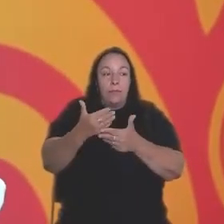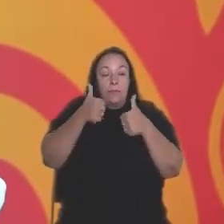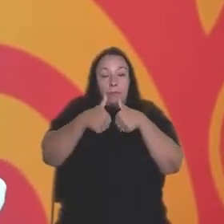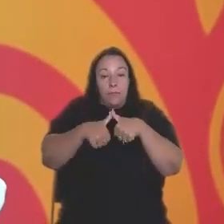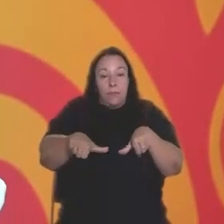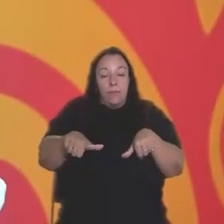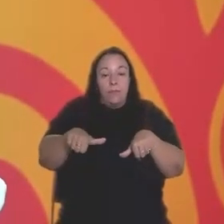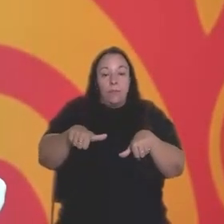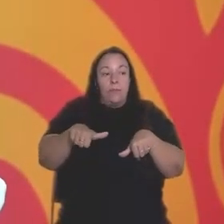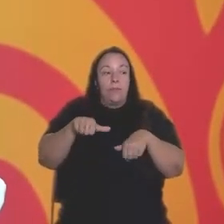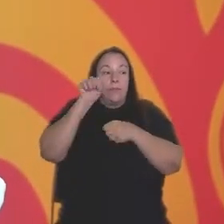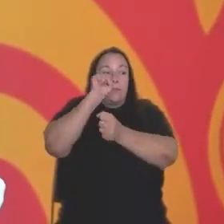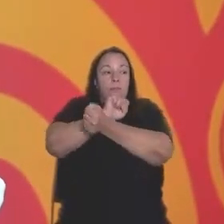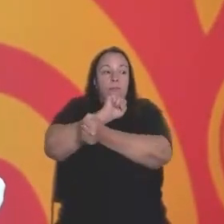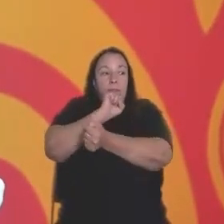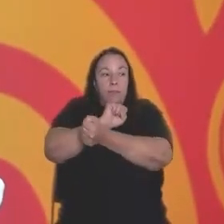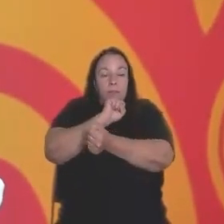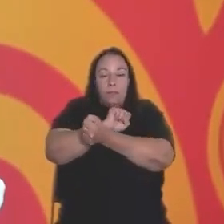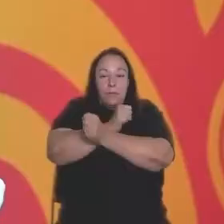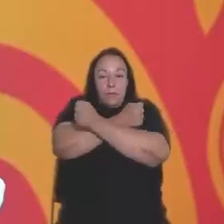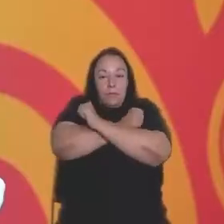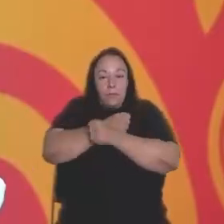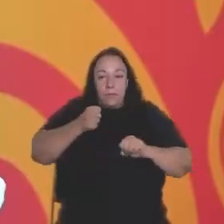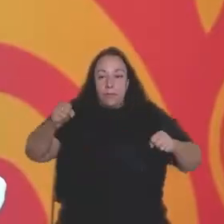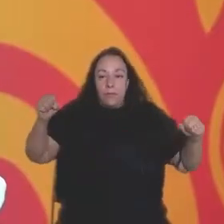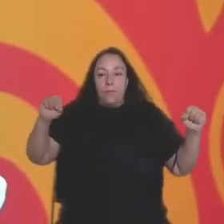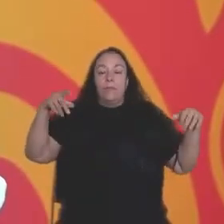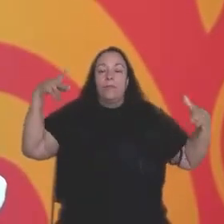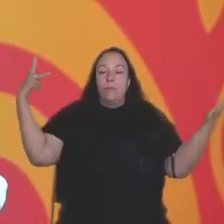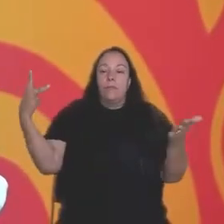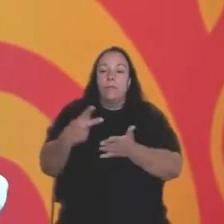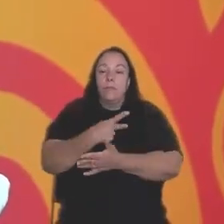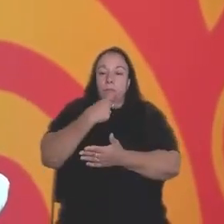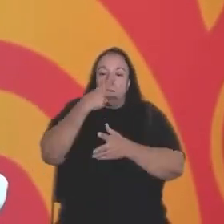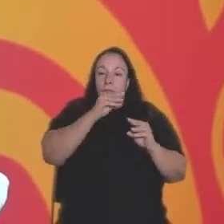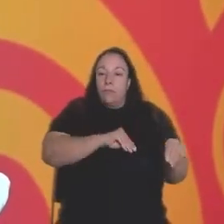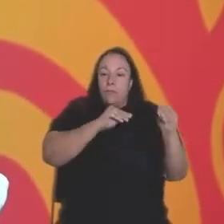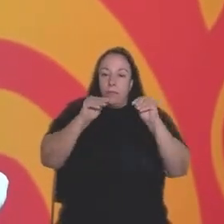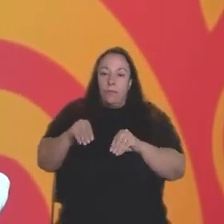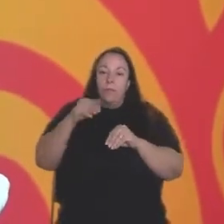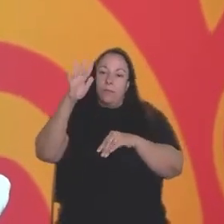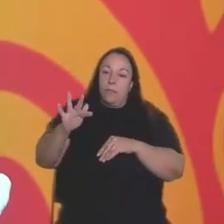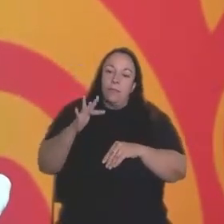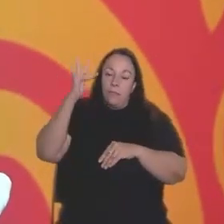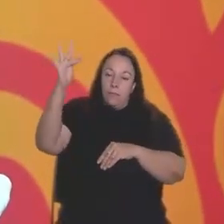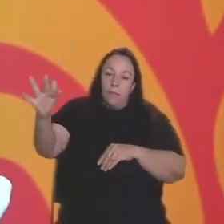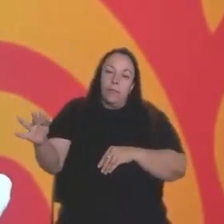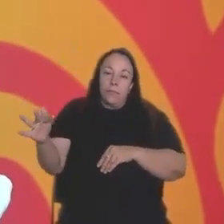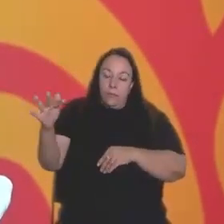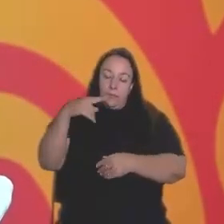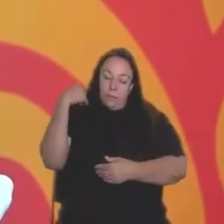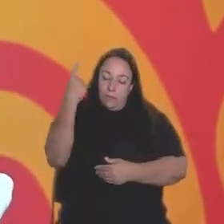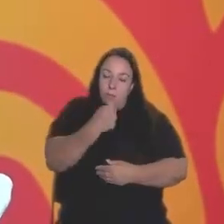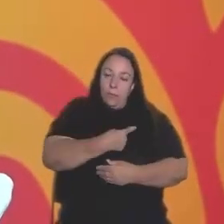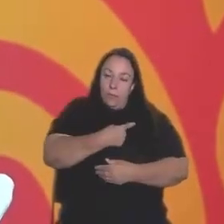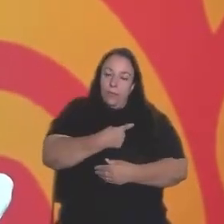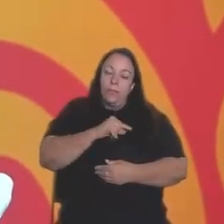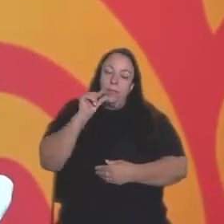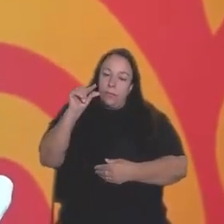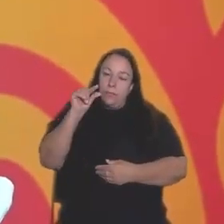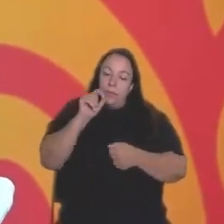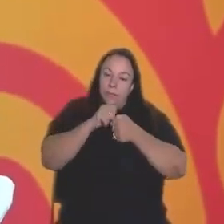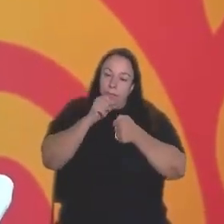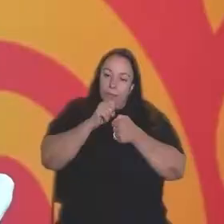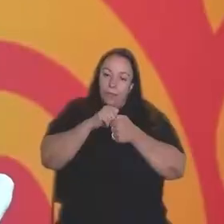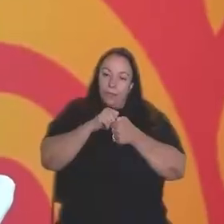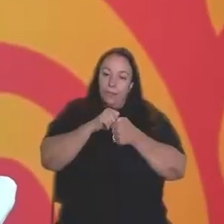fica muito sempre esperando que algo grande aconteça para mudar o futuro, mas quem muda o futuro somos nós, com cada pequena ação.